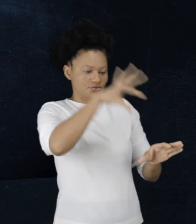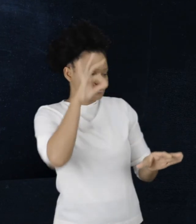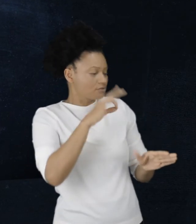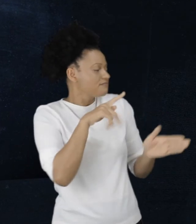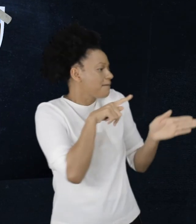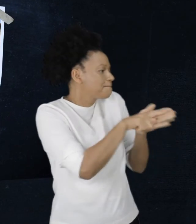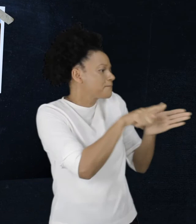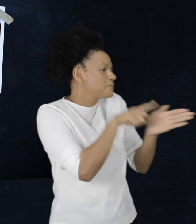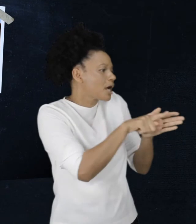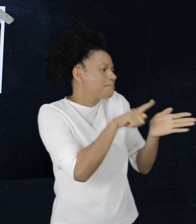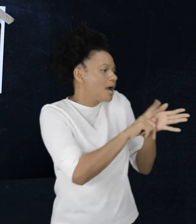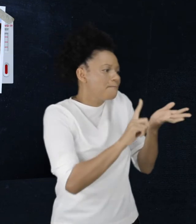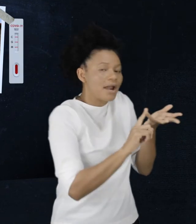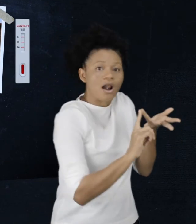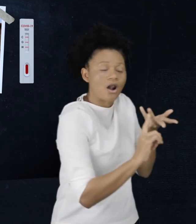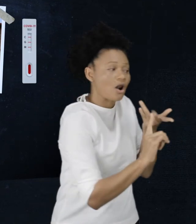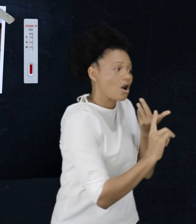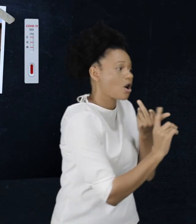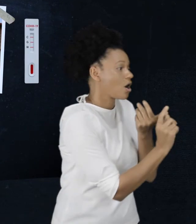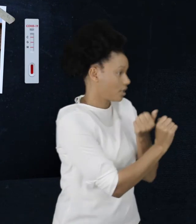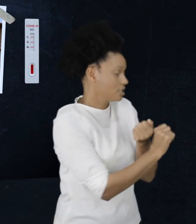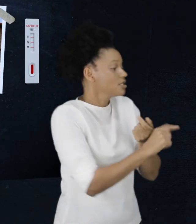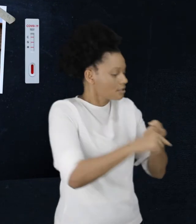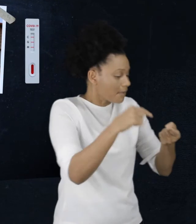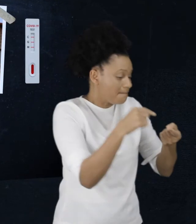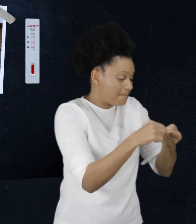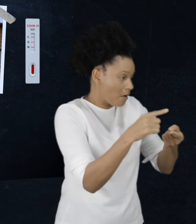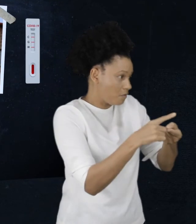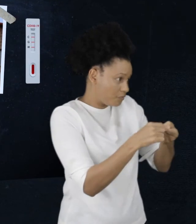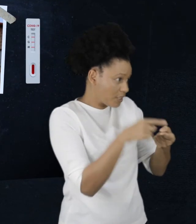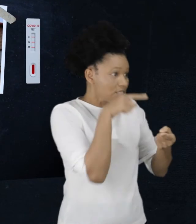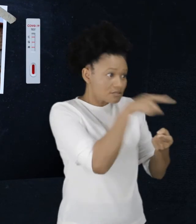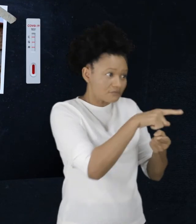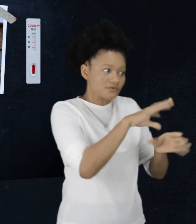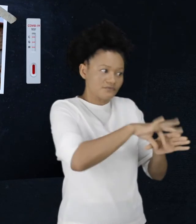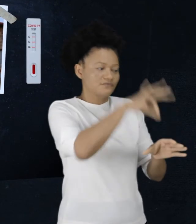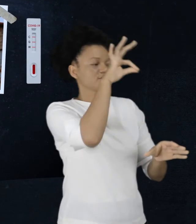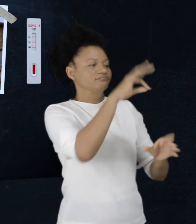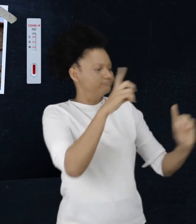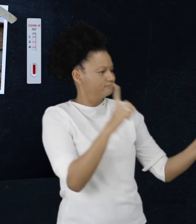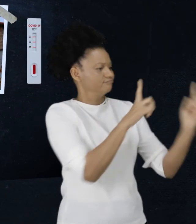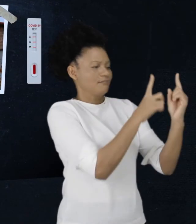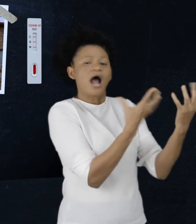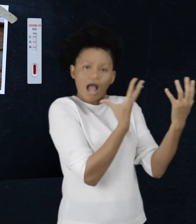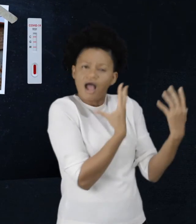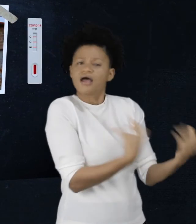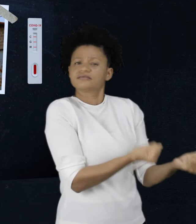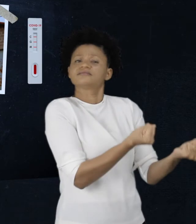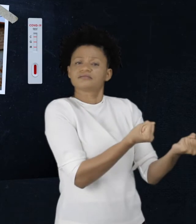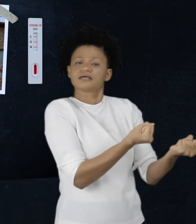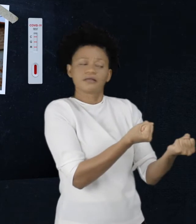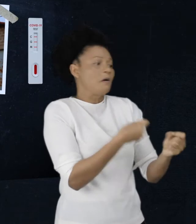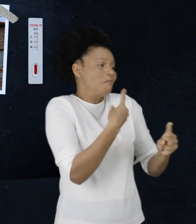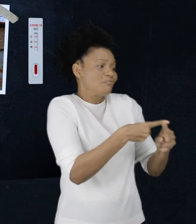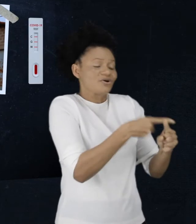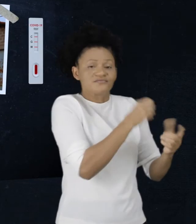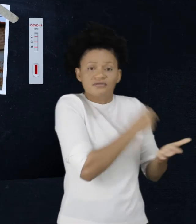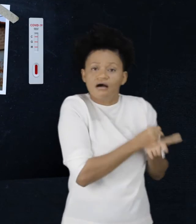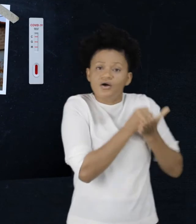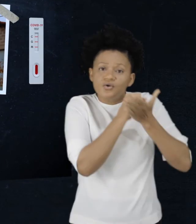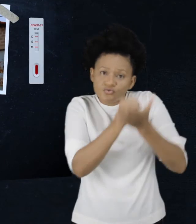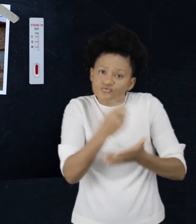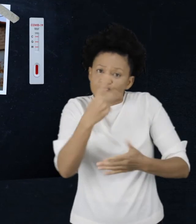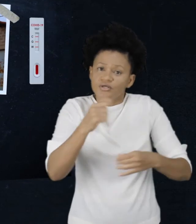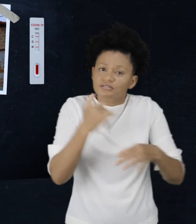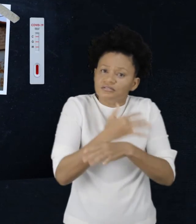um questionário de saúde e o teste rápido. Se você for sorteado, não hesite em participar, pois estará ajudando